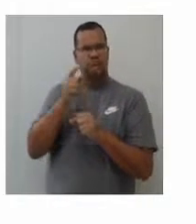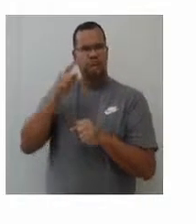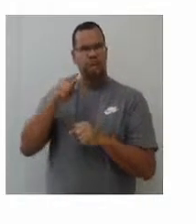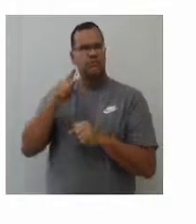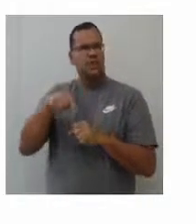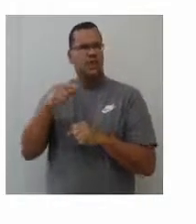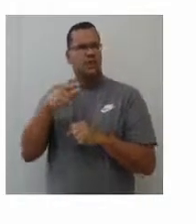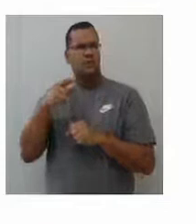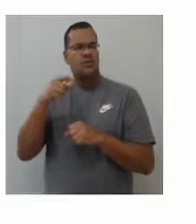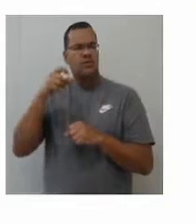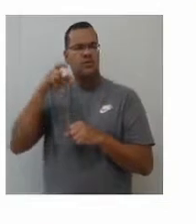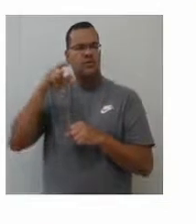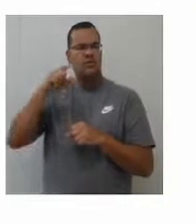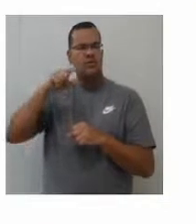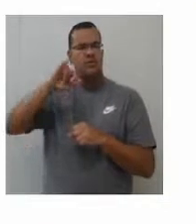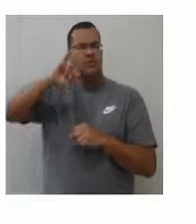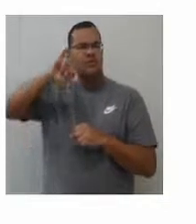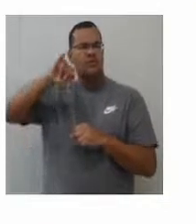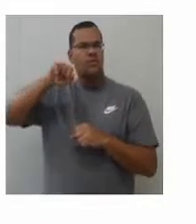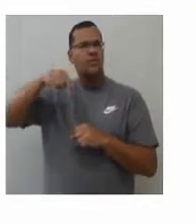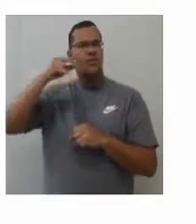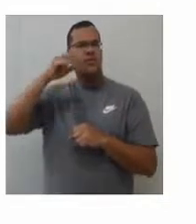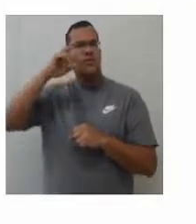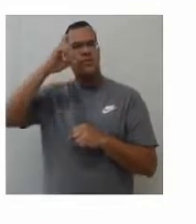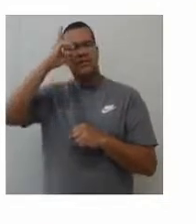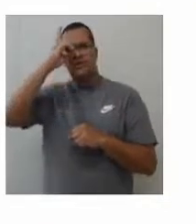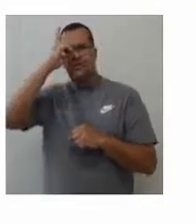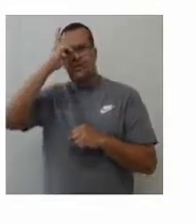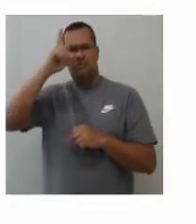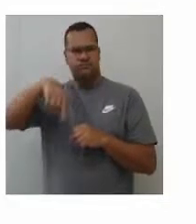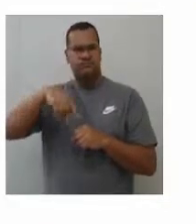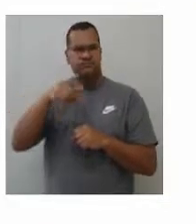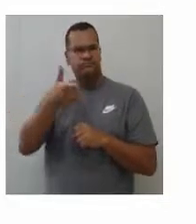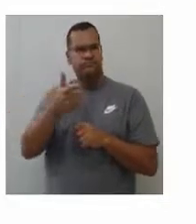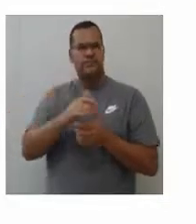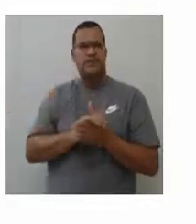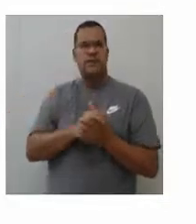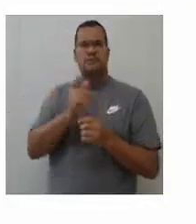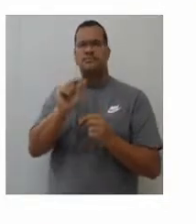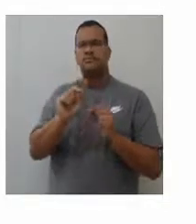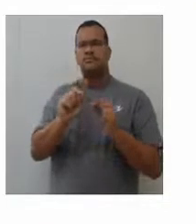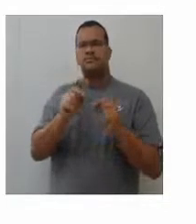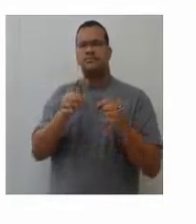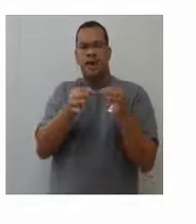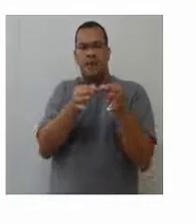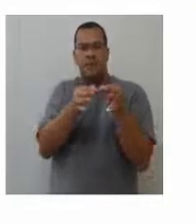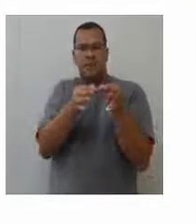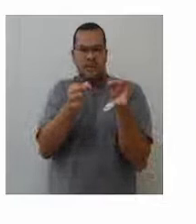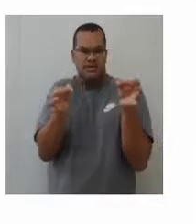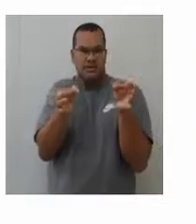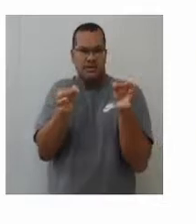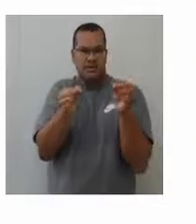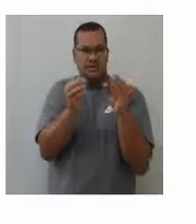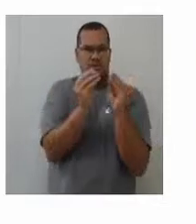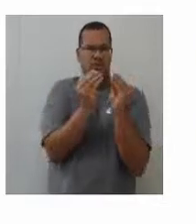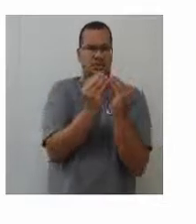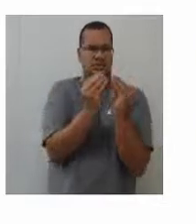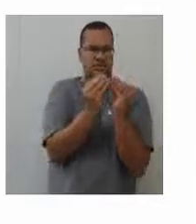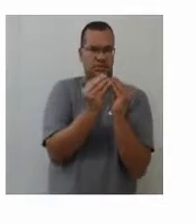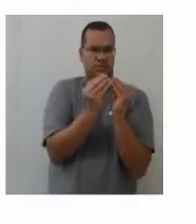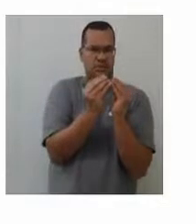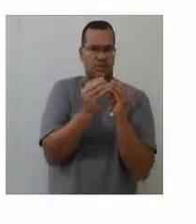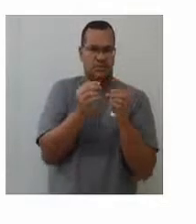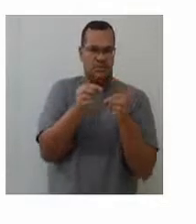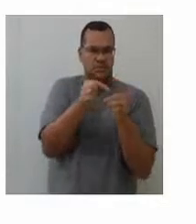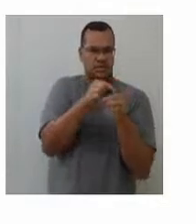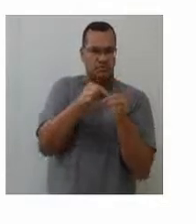angstrom significa 10 a menos 8 centímetro. Significa que é a medida do comprimento do